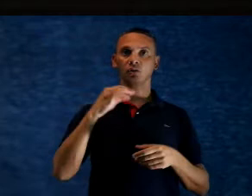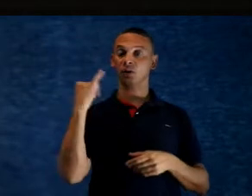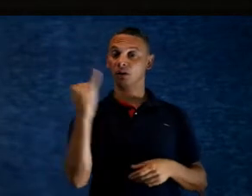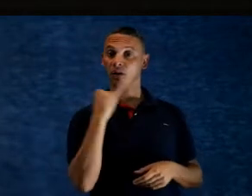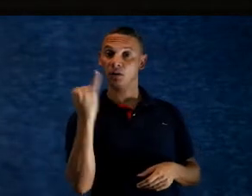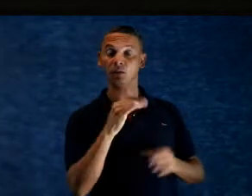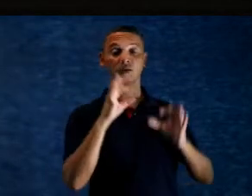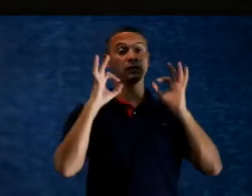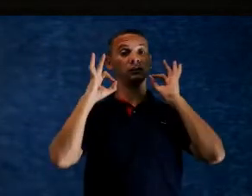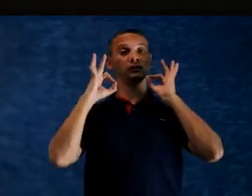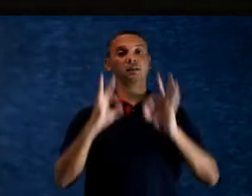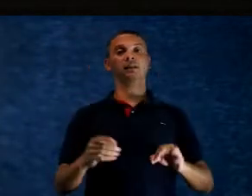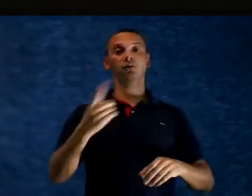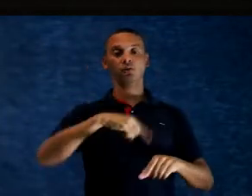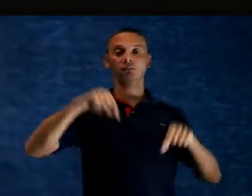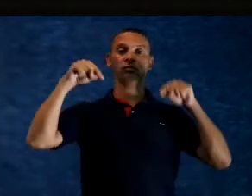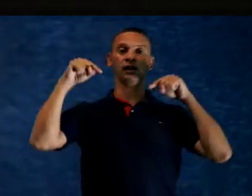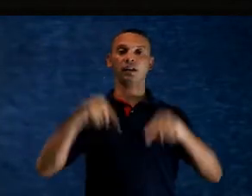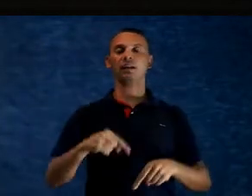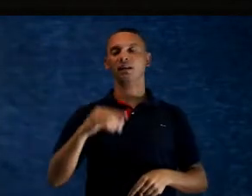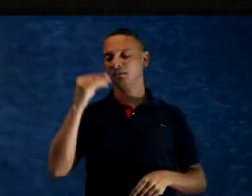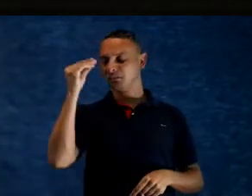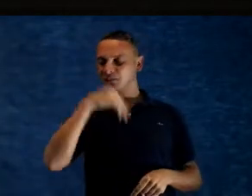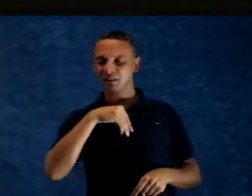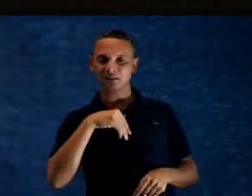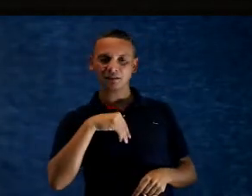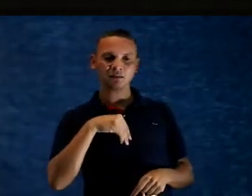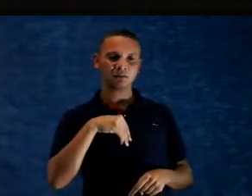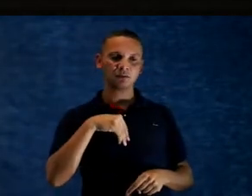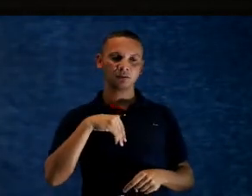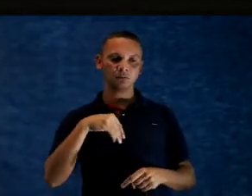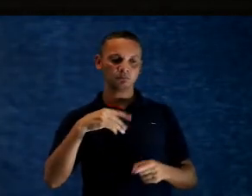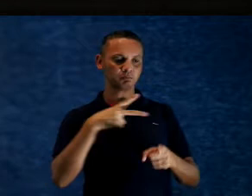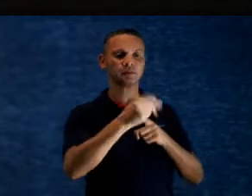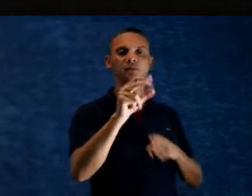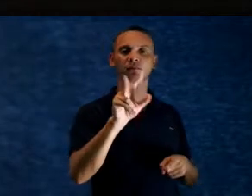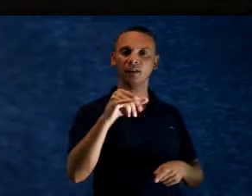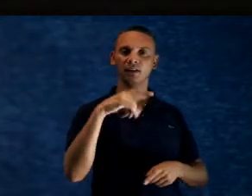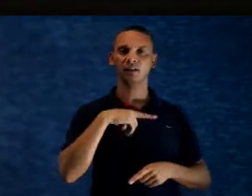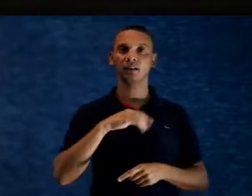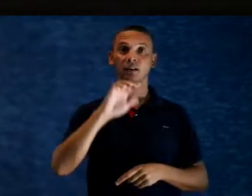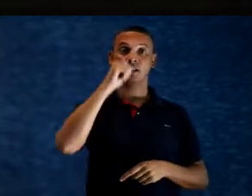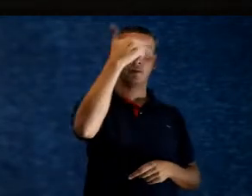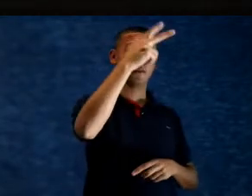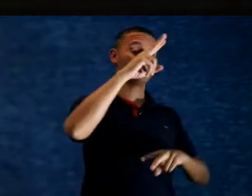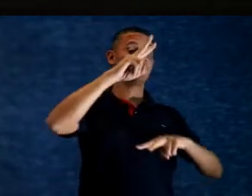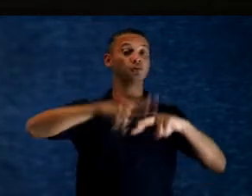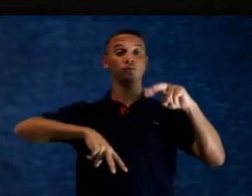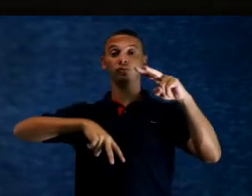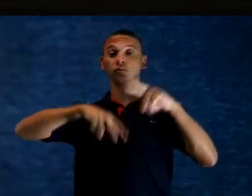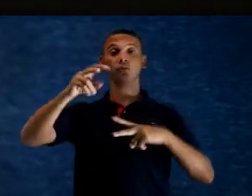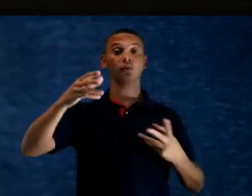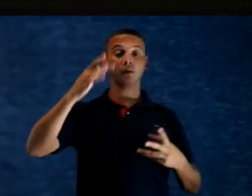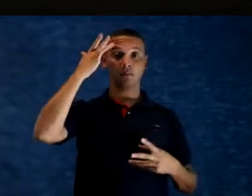bela, indiferente, radiosa. Olhe que crônica admirável, né? Que primou